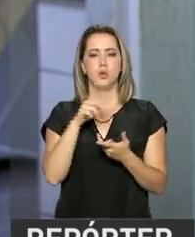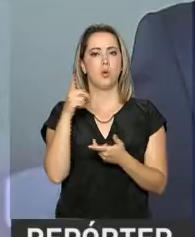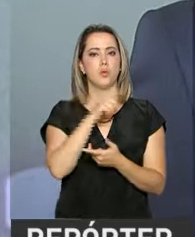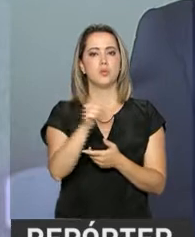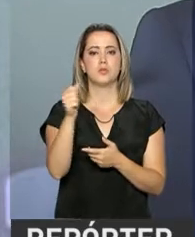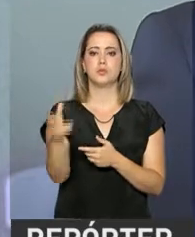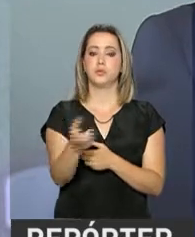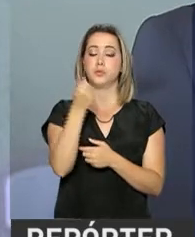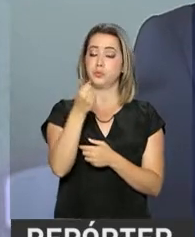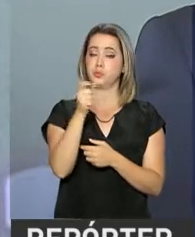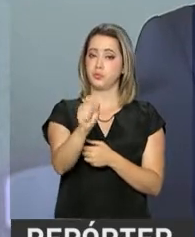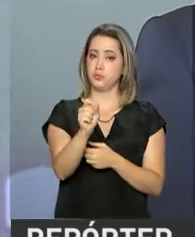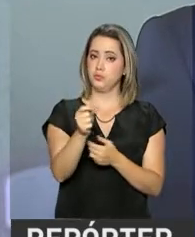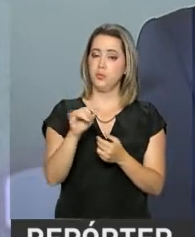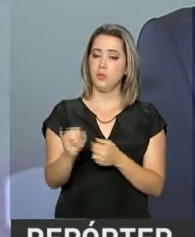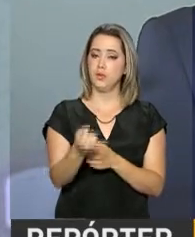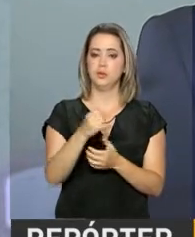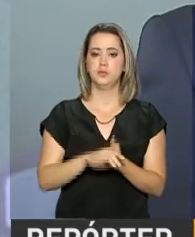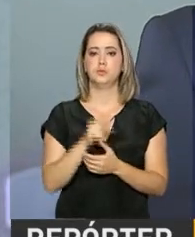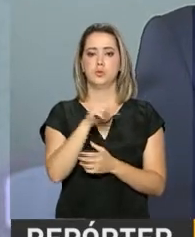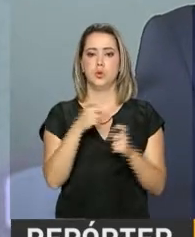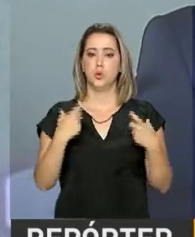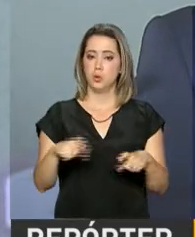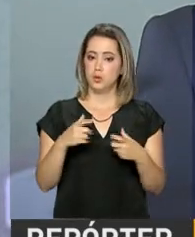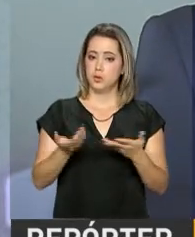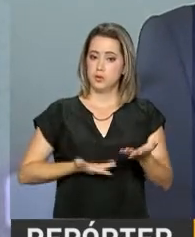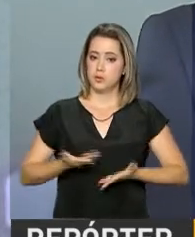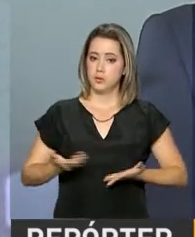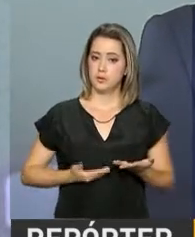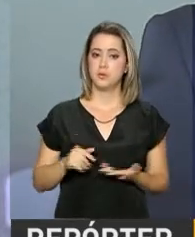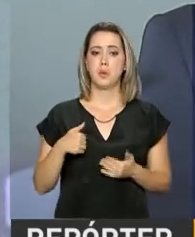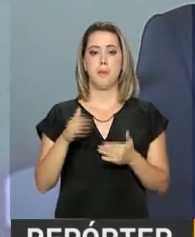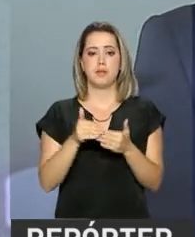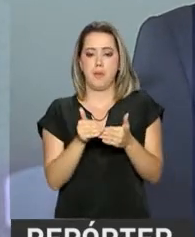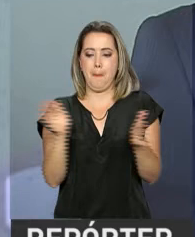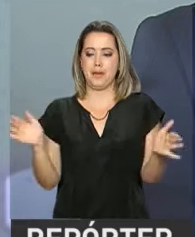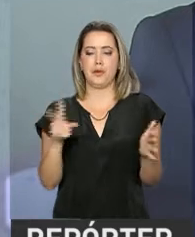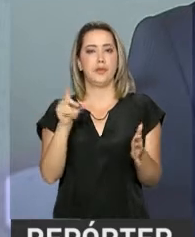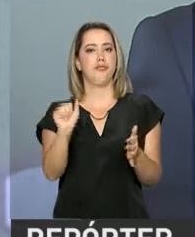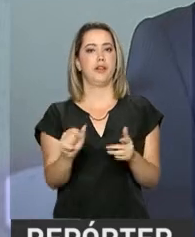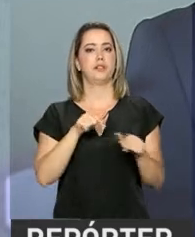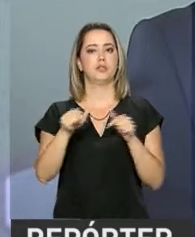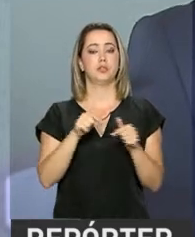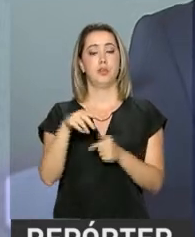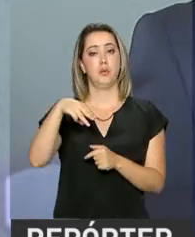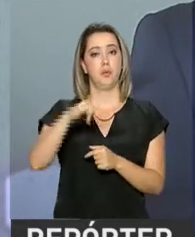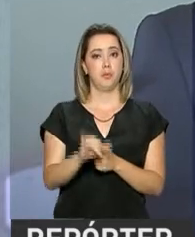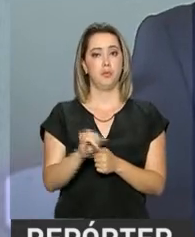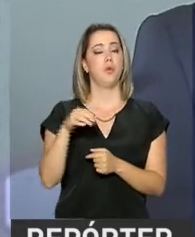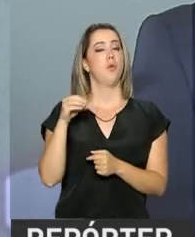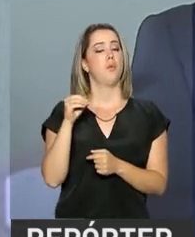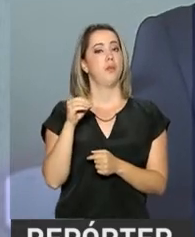que o setor que o e marketing conseguiu emprego ou de serviço foi um dos que mais abriram vagas de trabalho no mês de maio foram